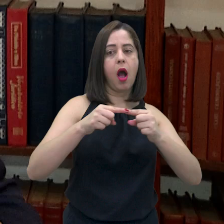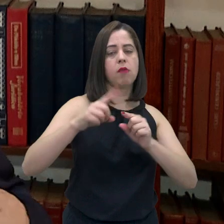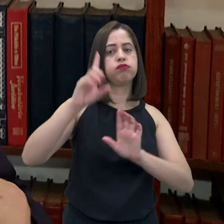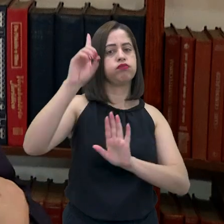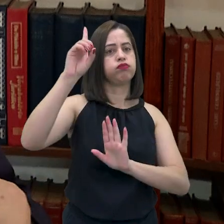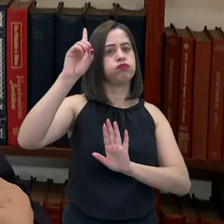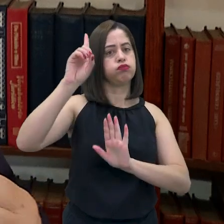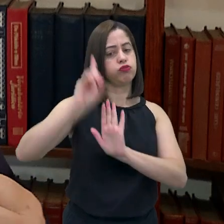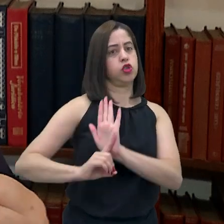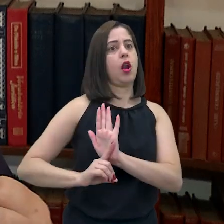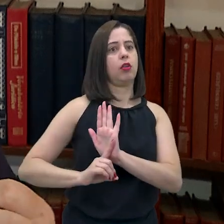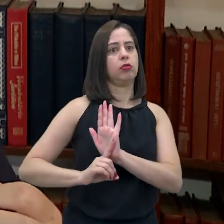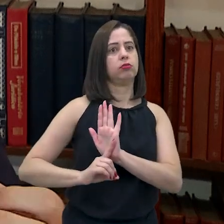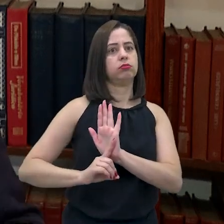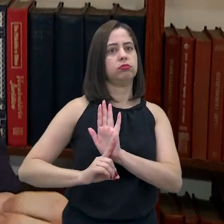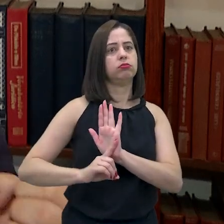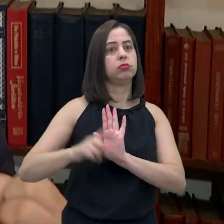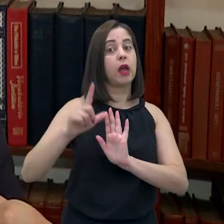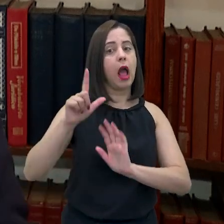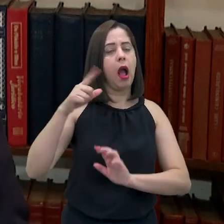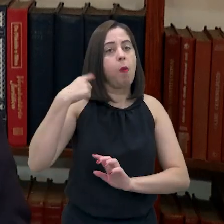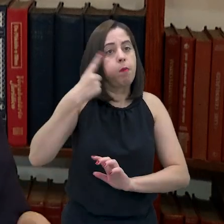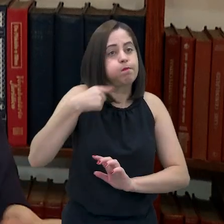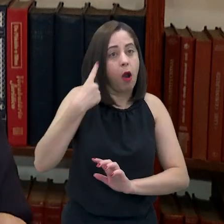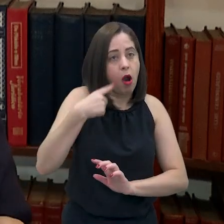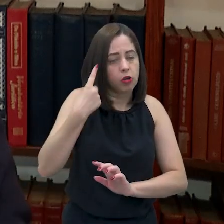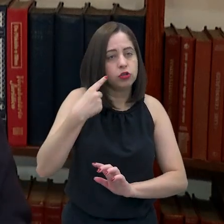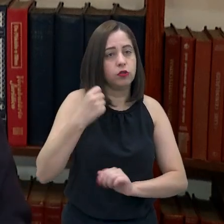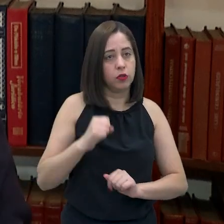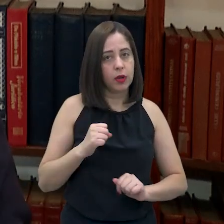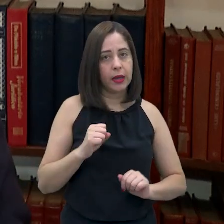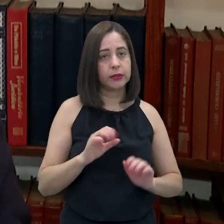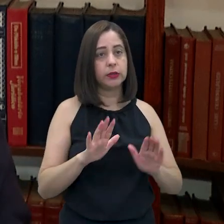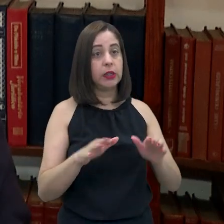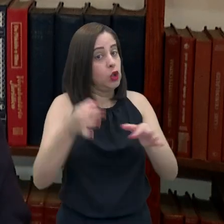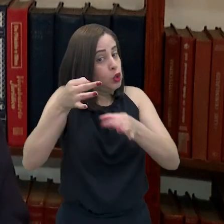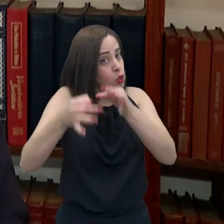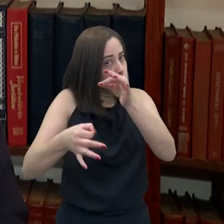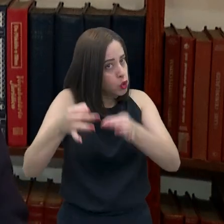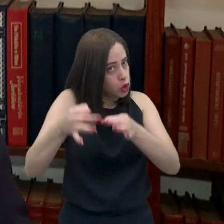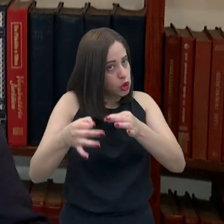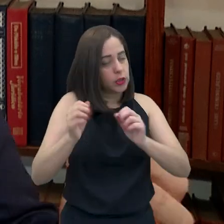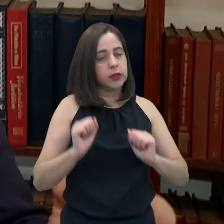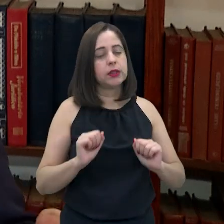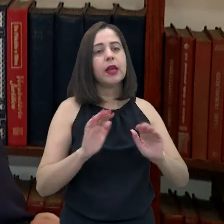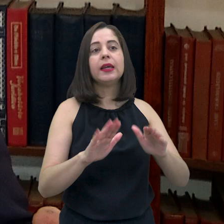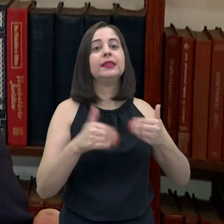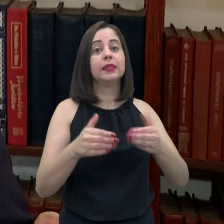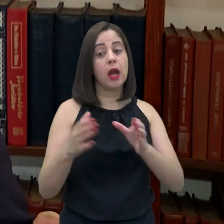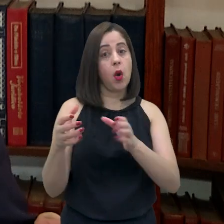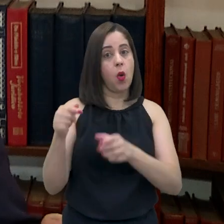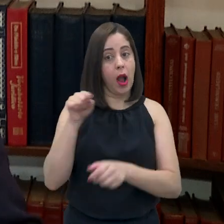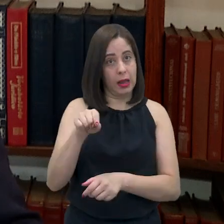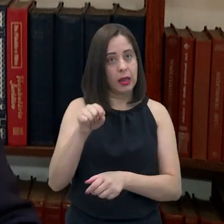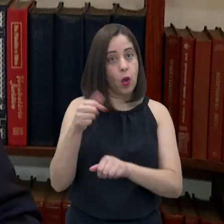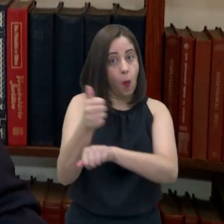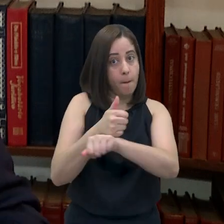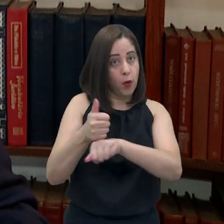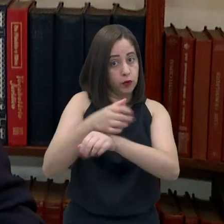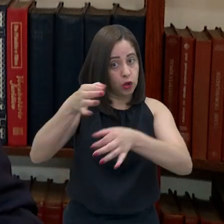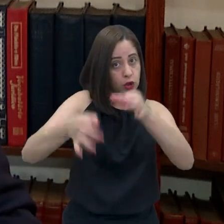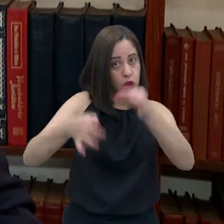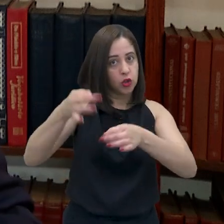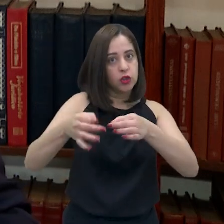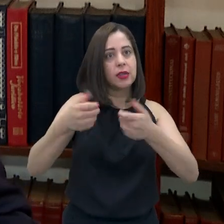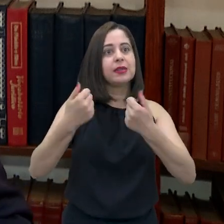tem que ser trazido para o mundo jurídico. Agora, a importância do departamento jurídico é exatamente essa: evitar com que essa lei entre em conflito